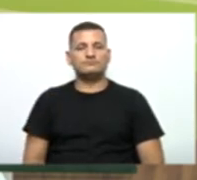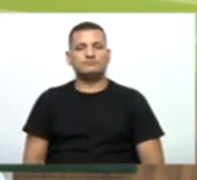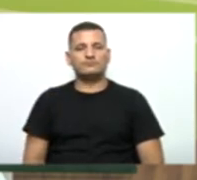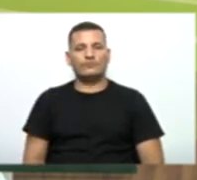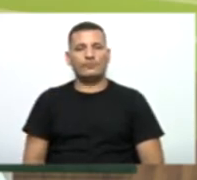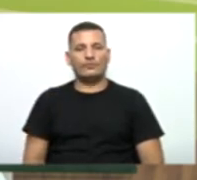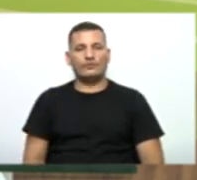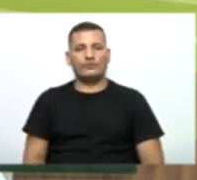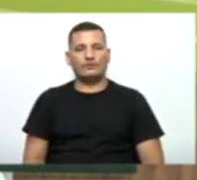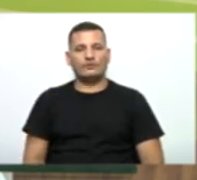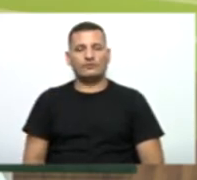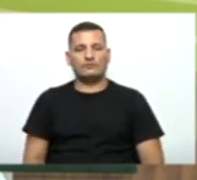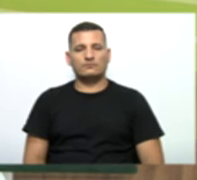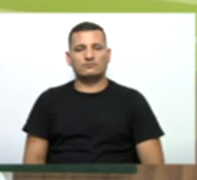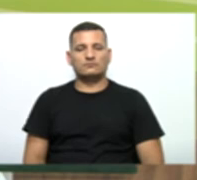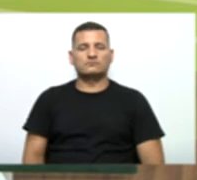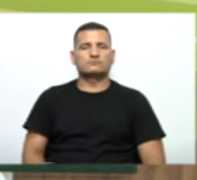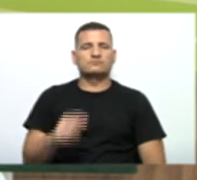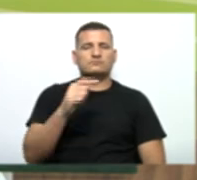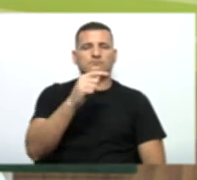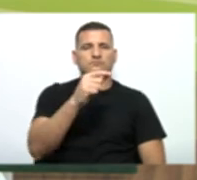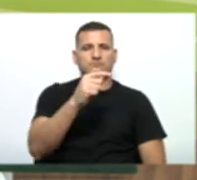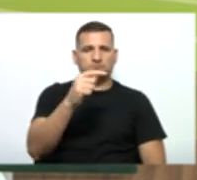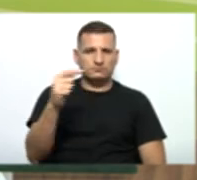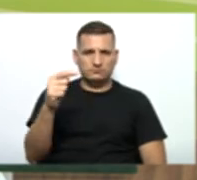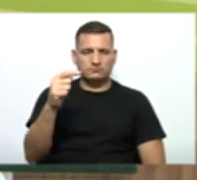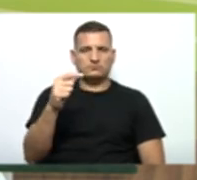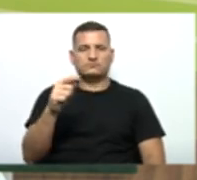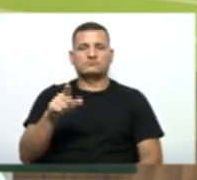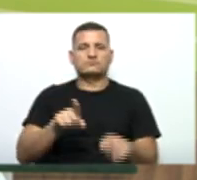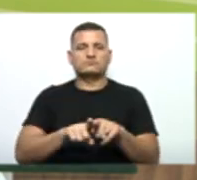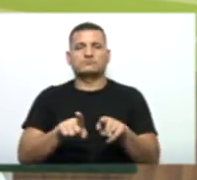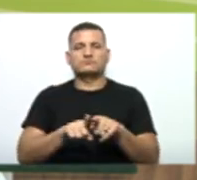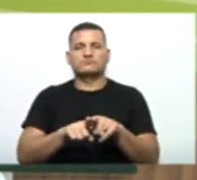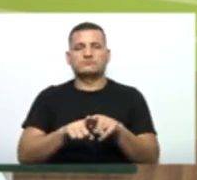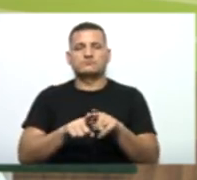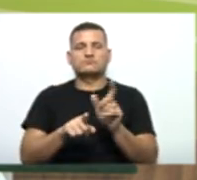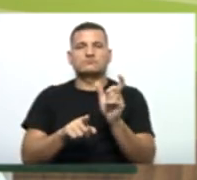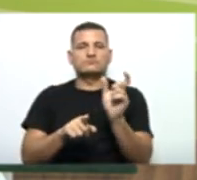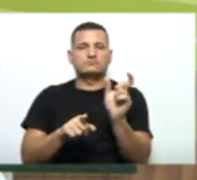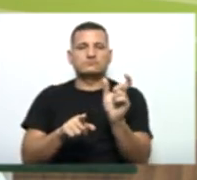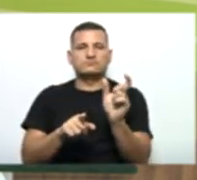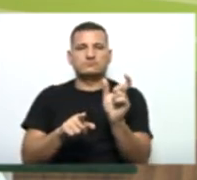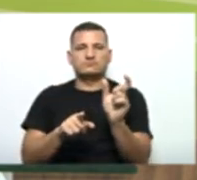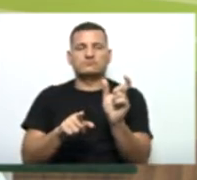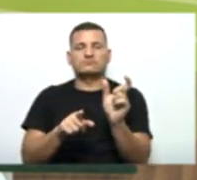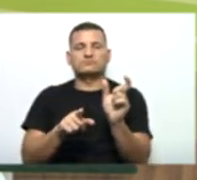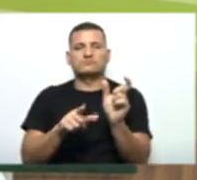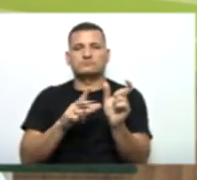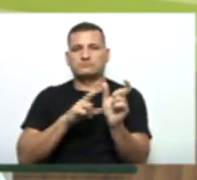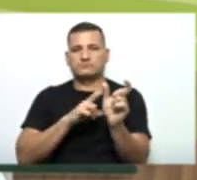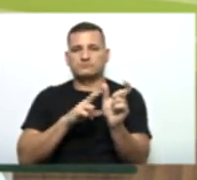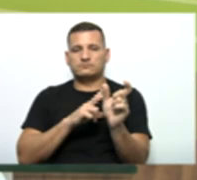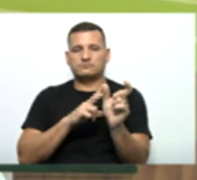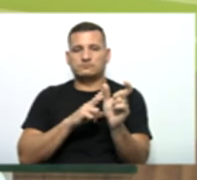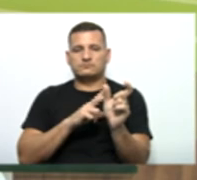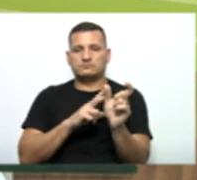E também ele colocou traço nos atributos que eu acho que ele queria colocar privado. Eu